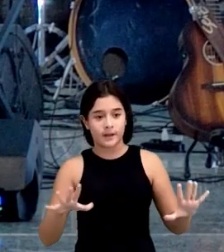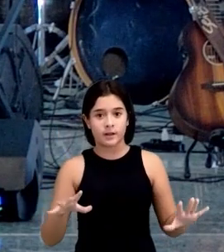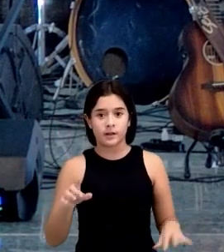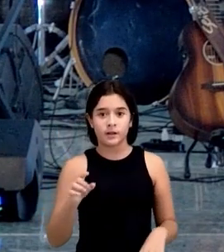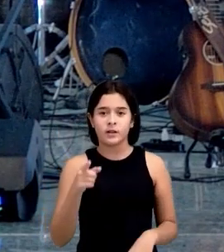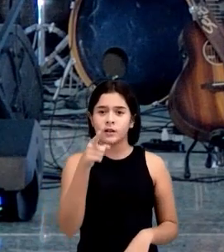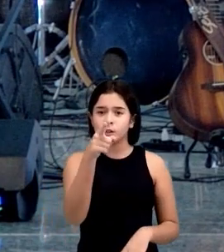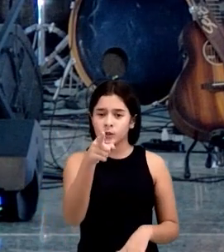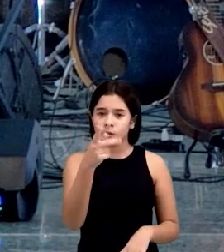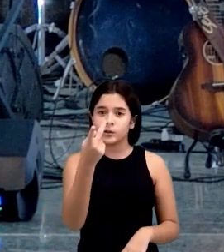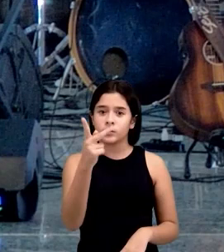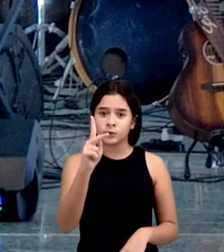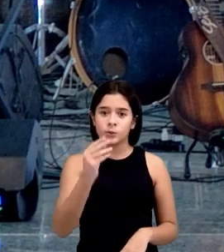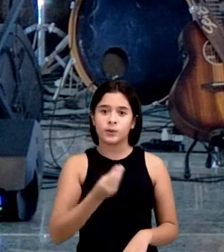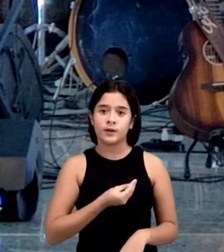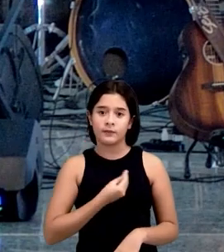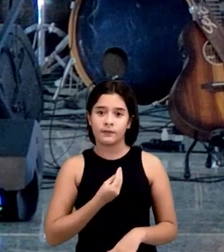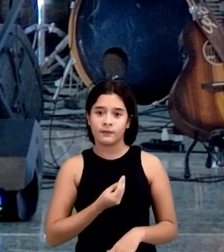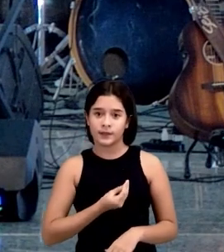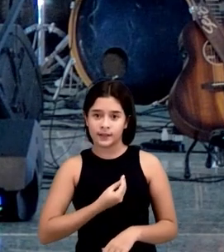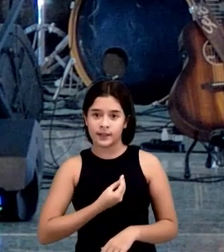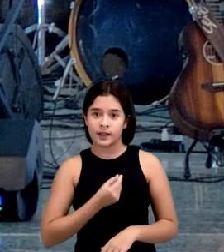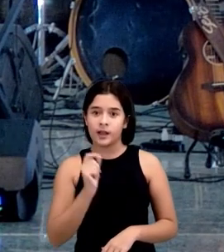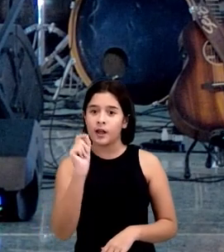tirar alguém do poço da escuridão.